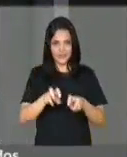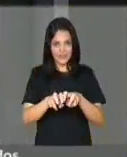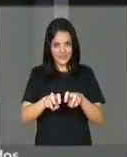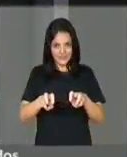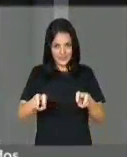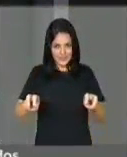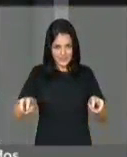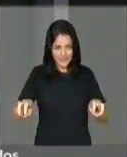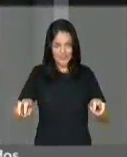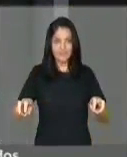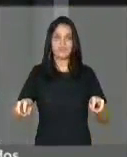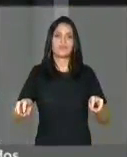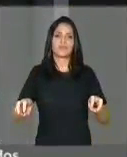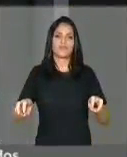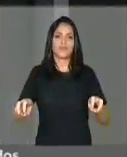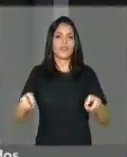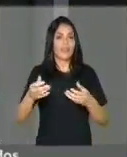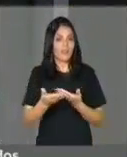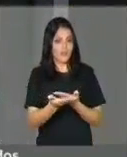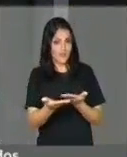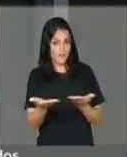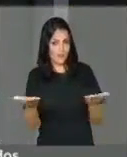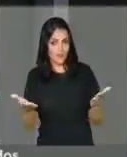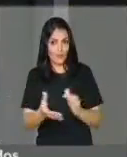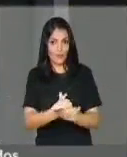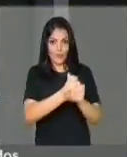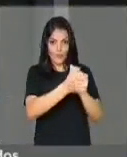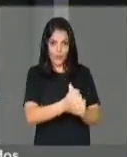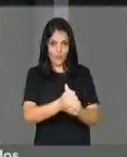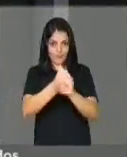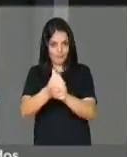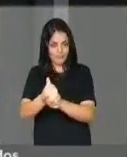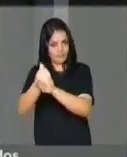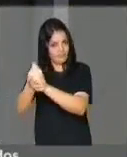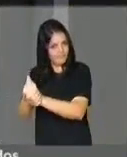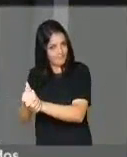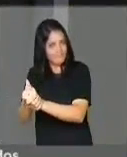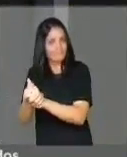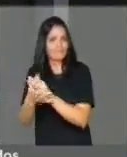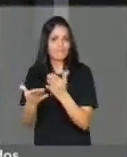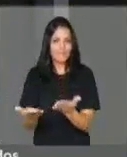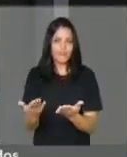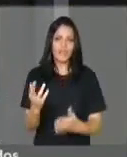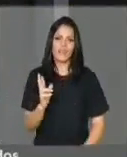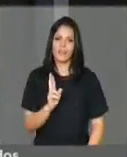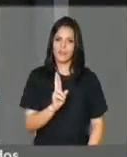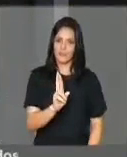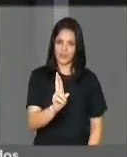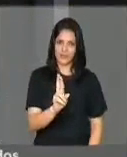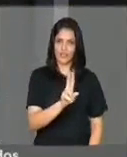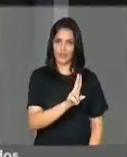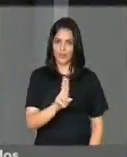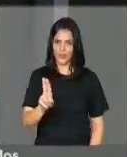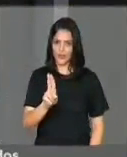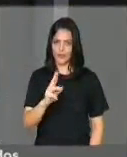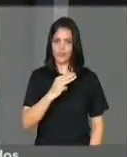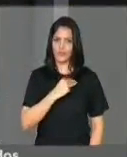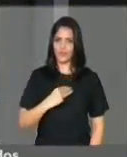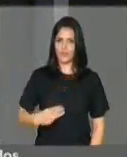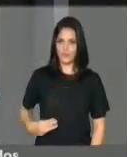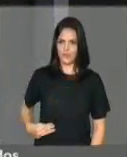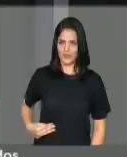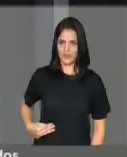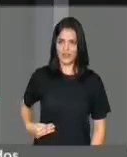mesa, aos quais eu cumprimento em nome do nosso